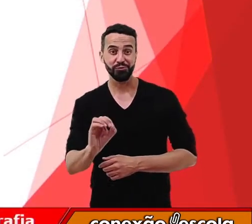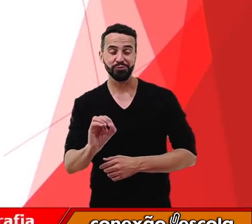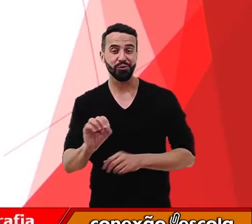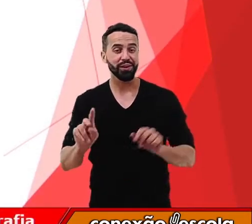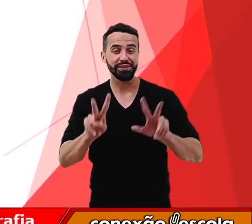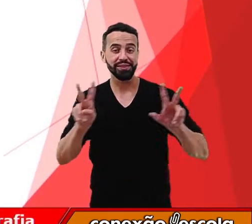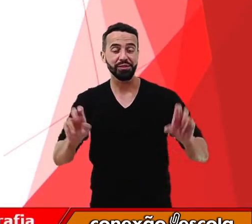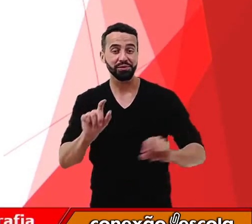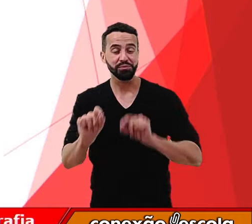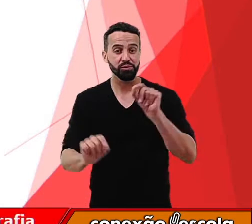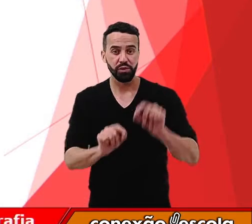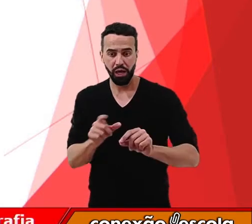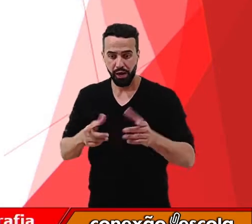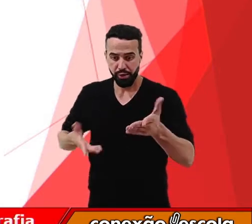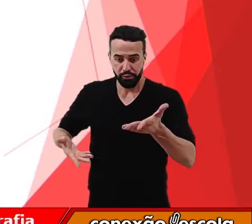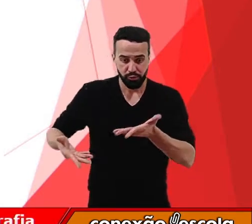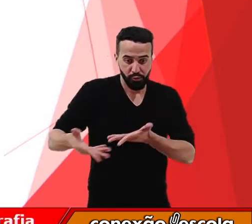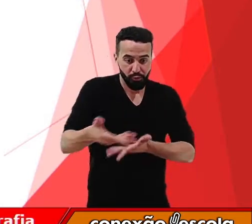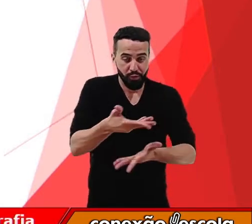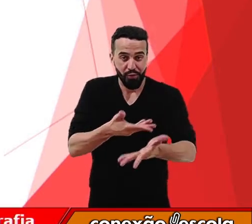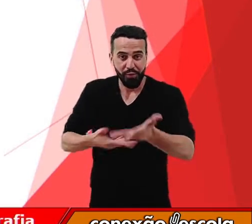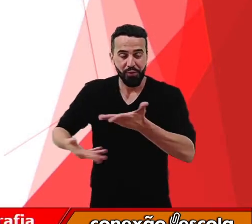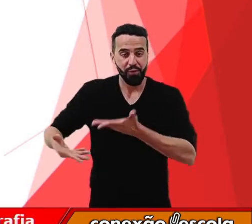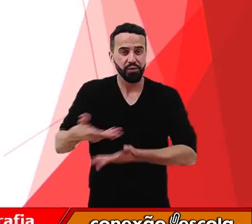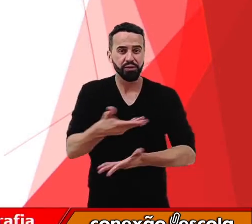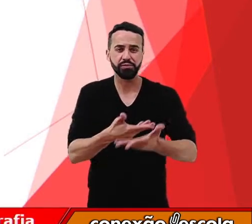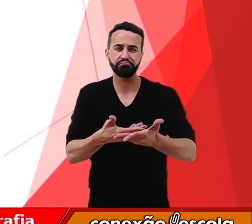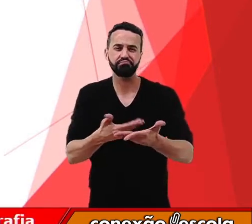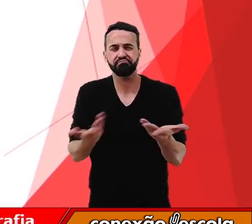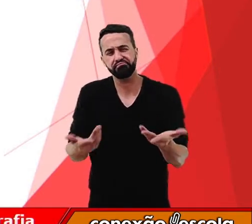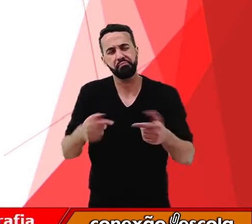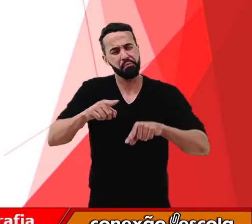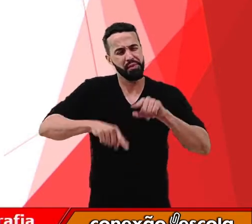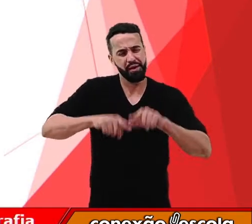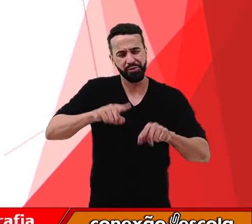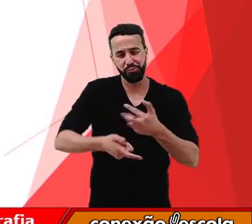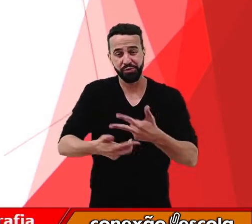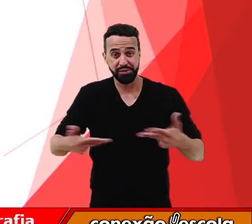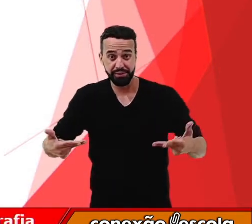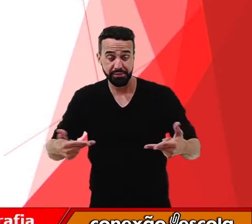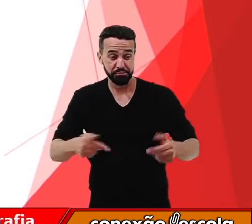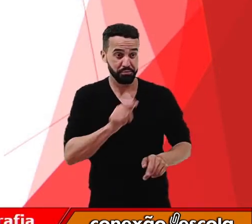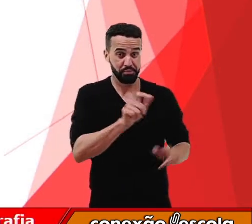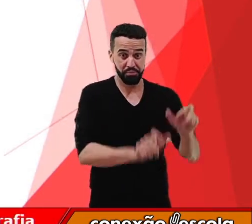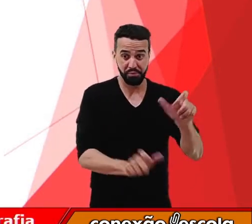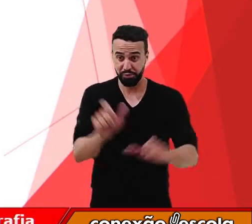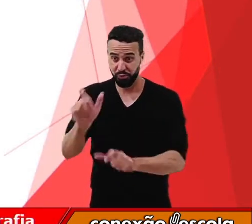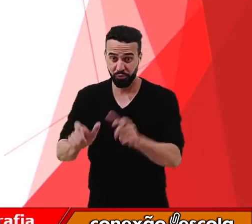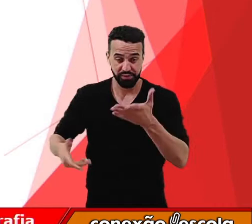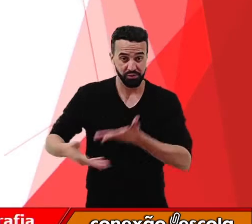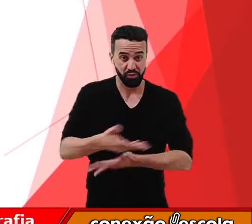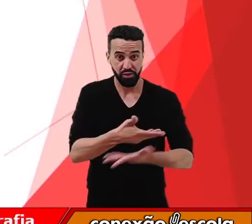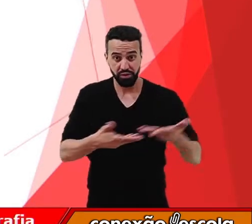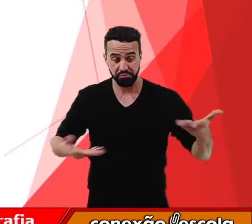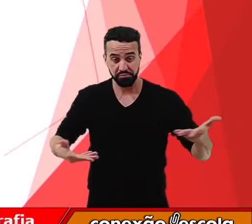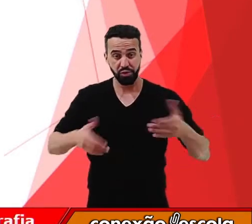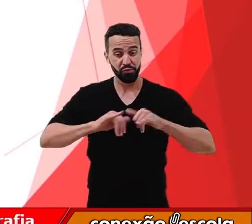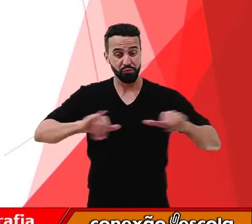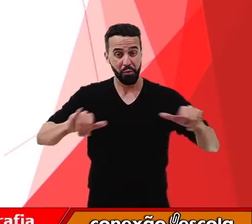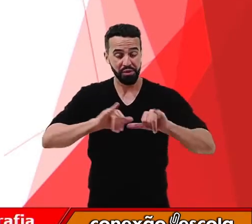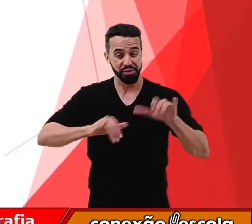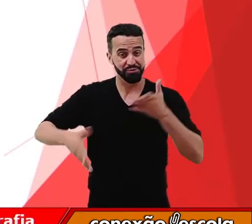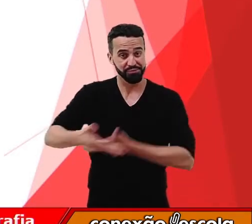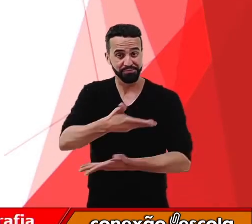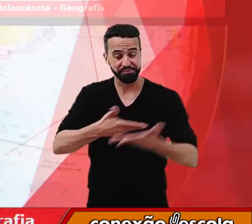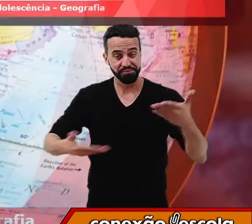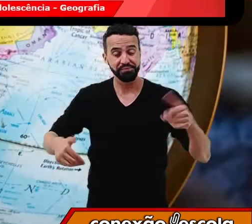de trocas. Trocas de mercadorias, de pessoas, de informações e